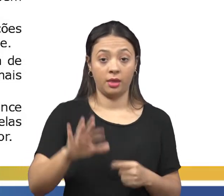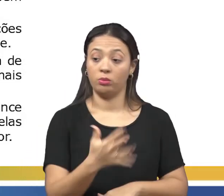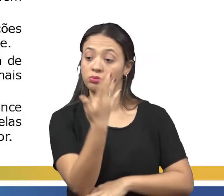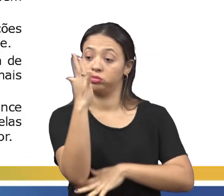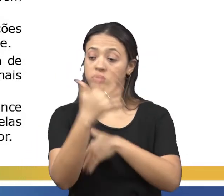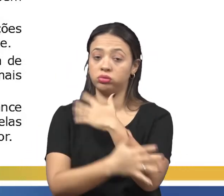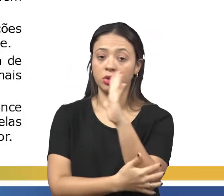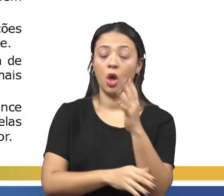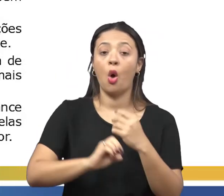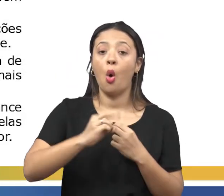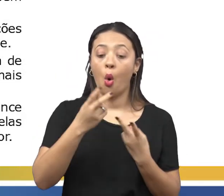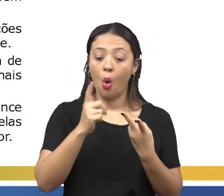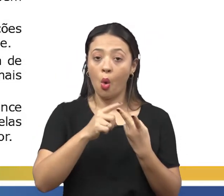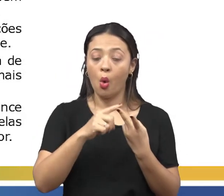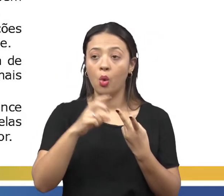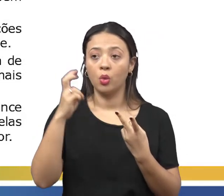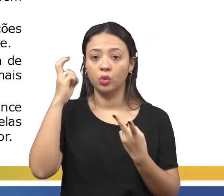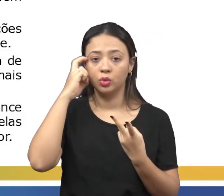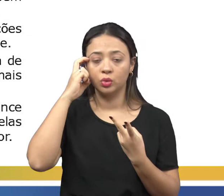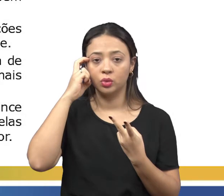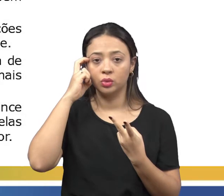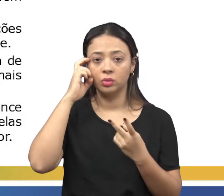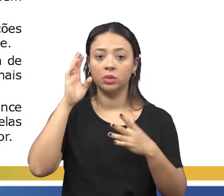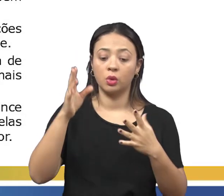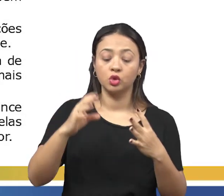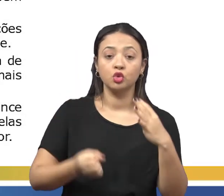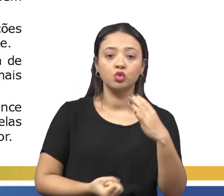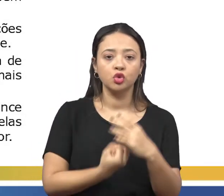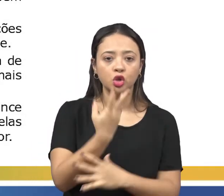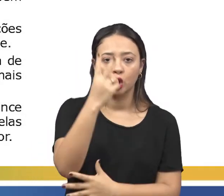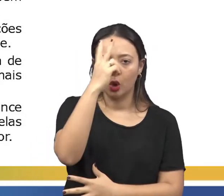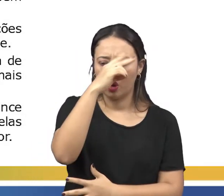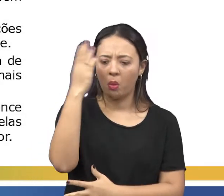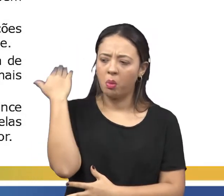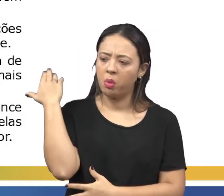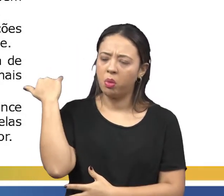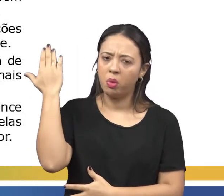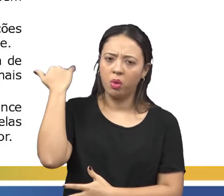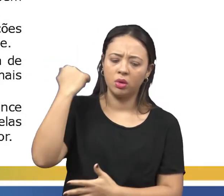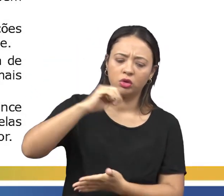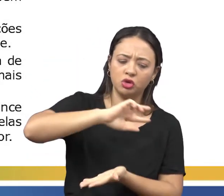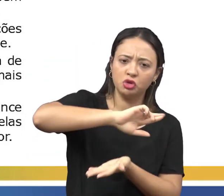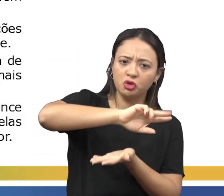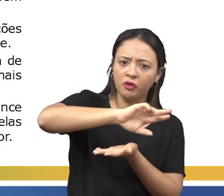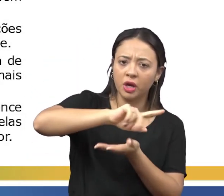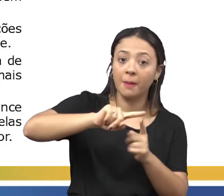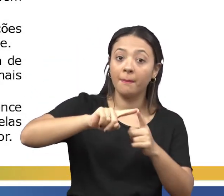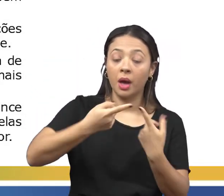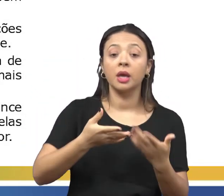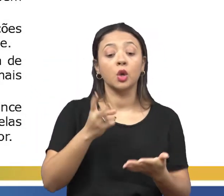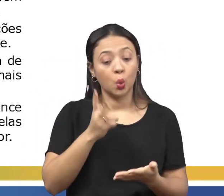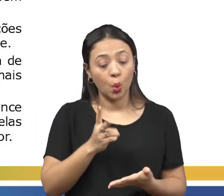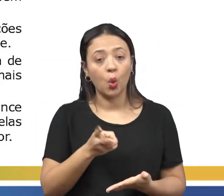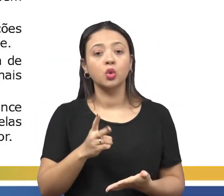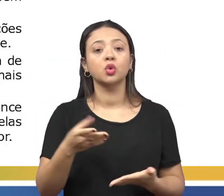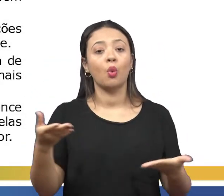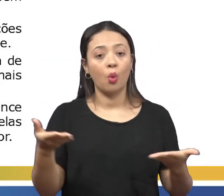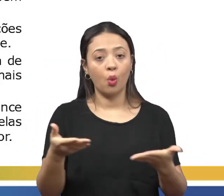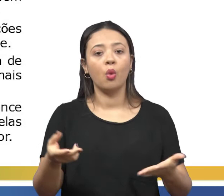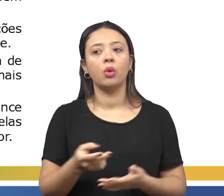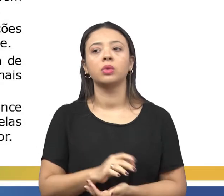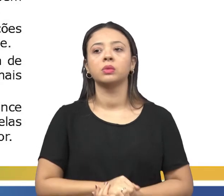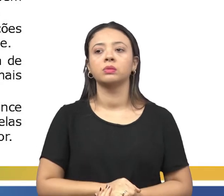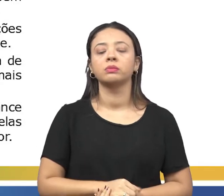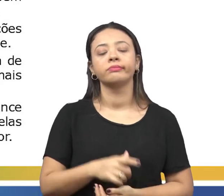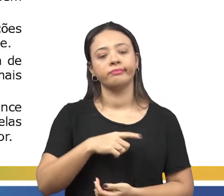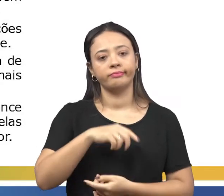Então, através dessas formas criadas em um momento histórico diferente, porém coexistindo no momento atual. Então, podemos observar que nós temos a alternativa